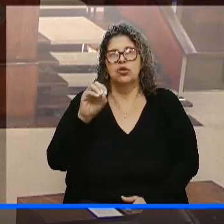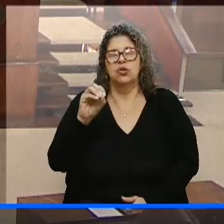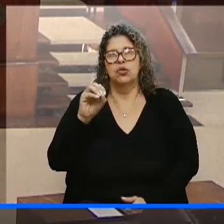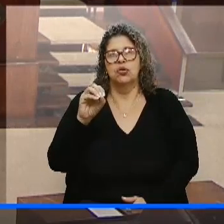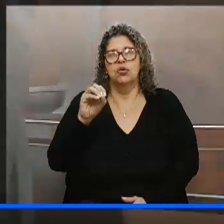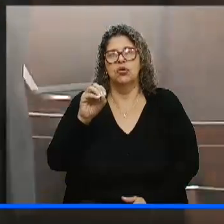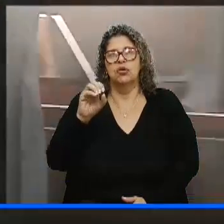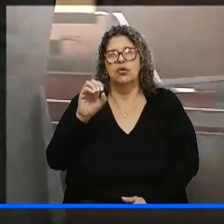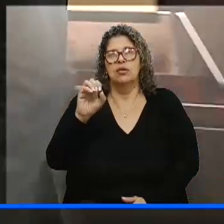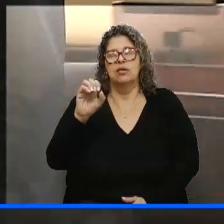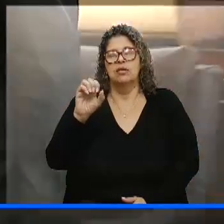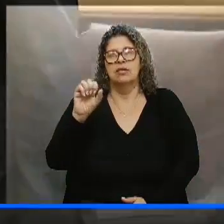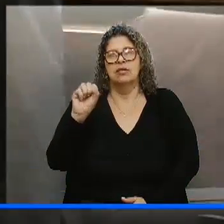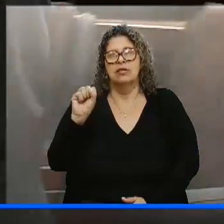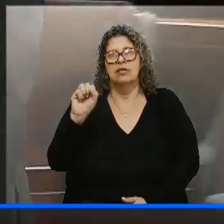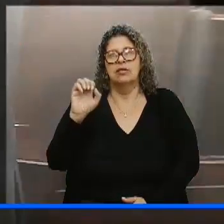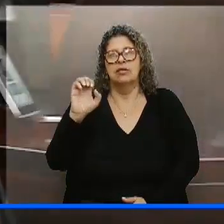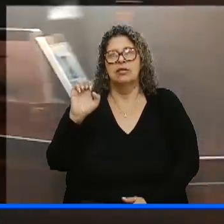disposição